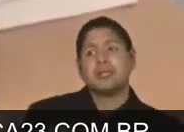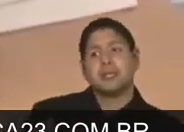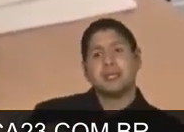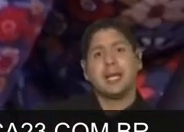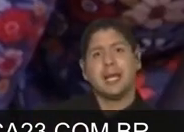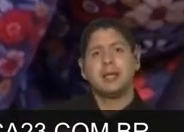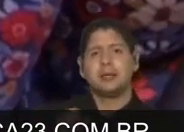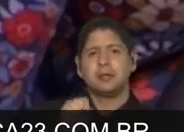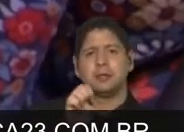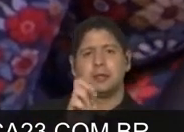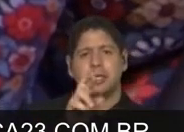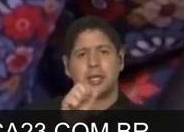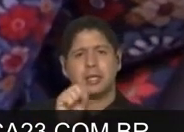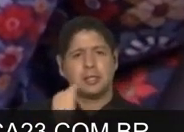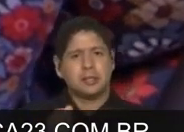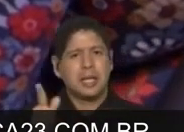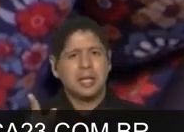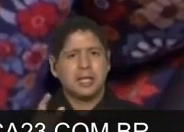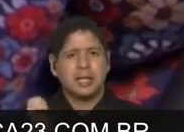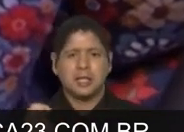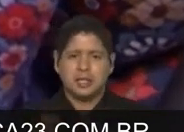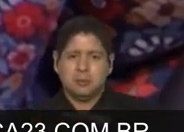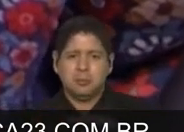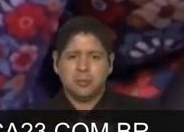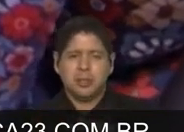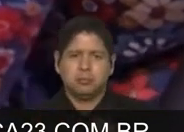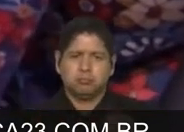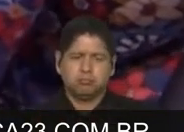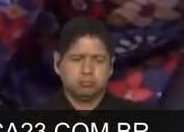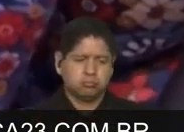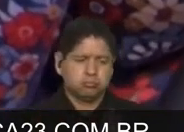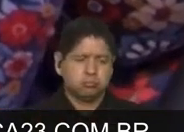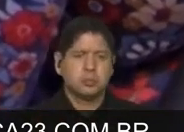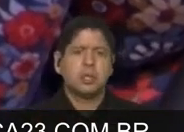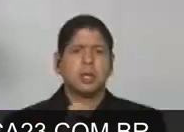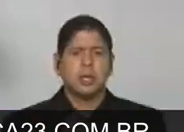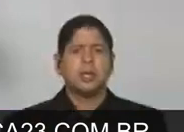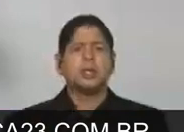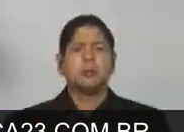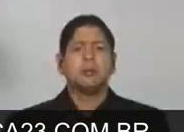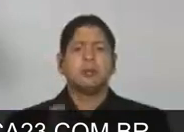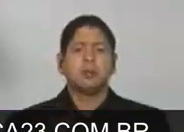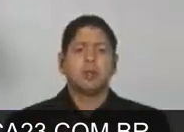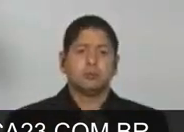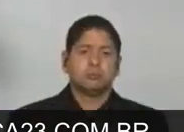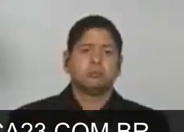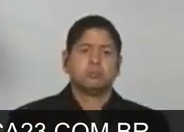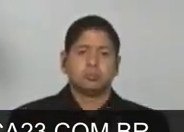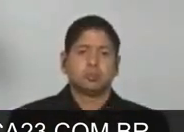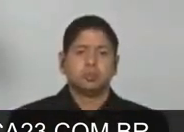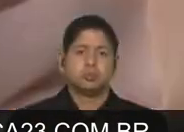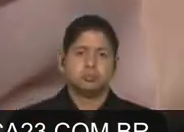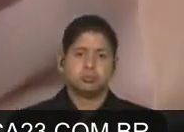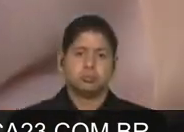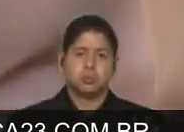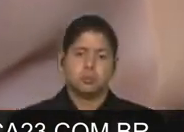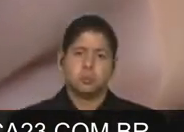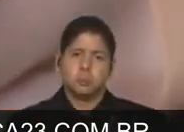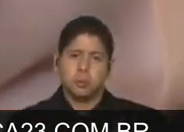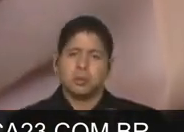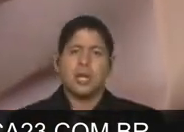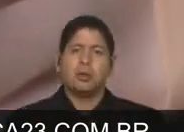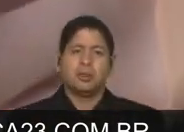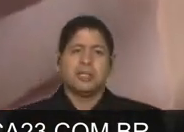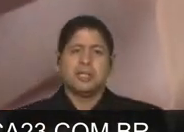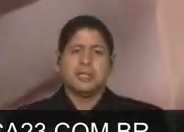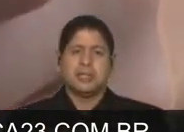ofertas da Serasa. A empresa, líder no mercado na análise de crédito, também só atende por meio de seus canais próprios e não por